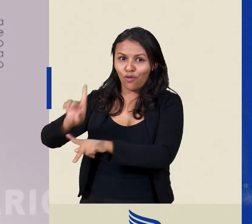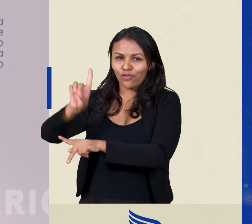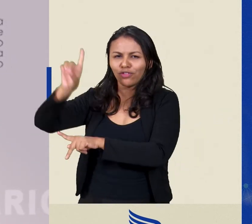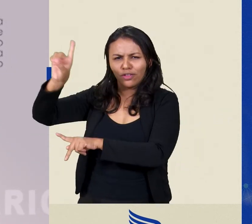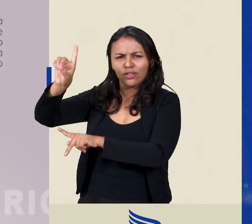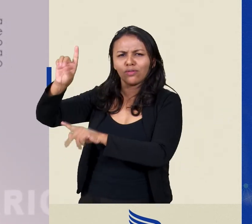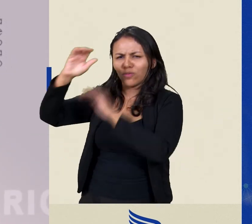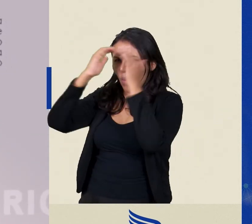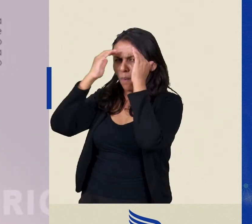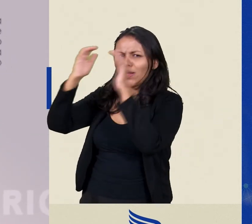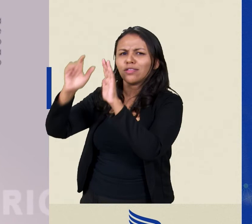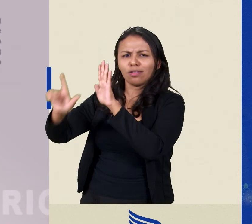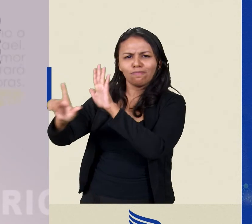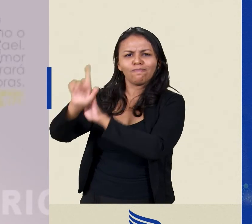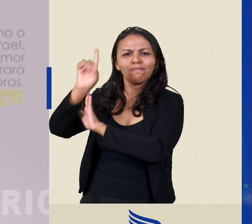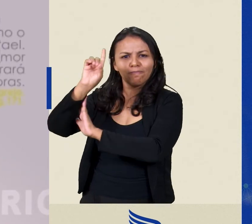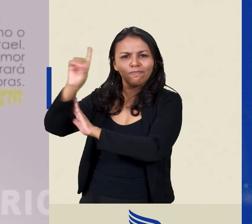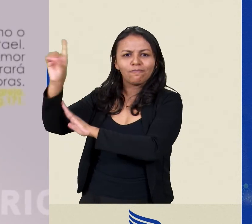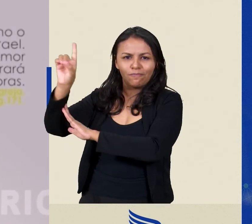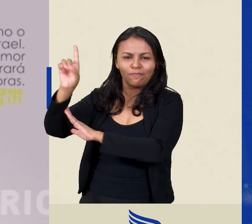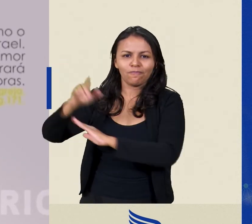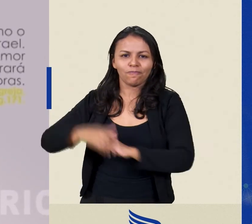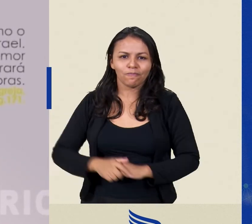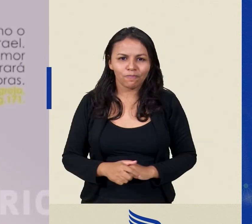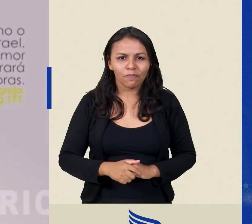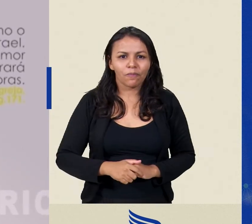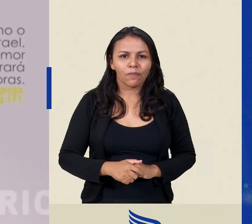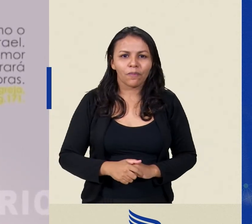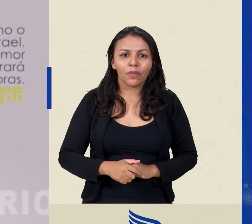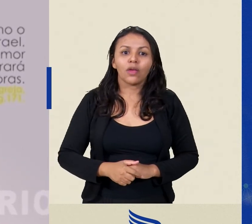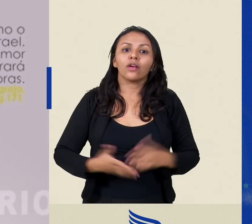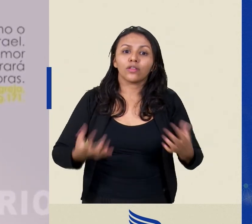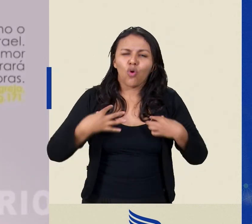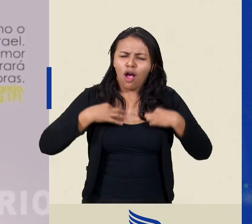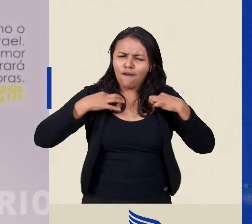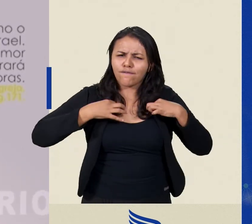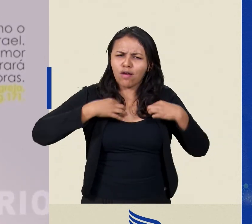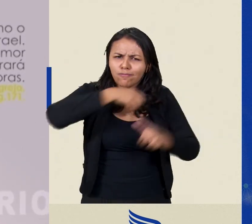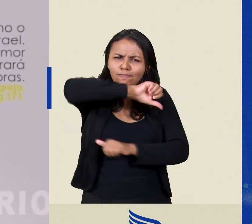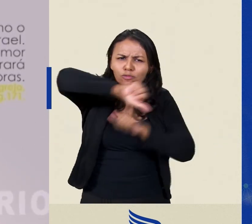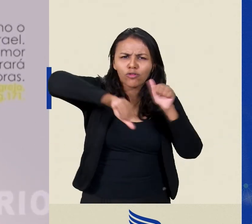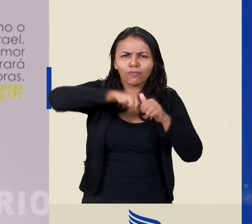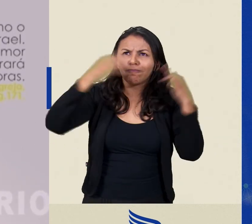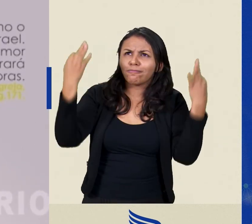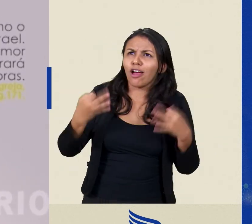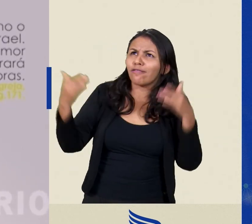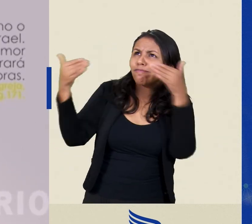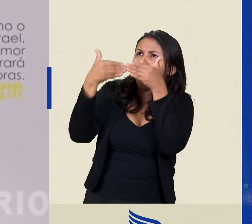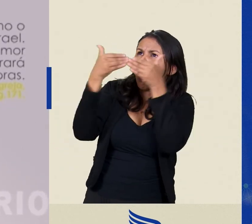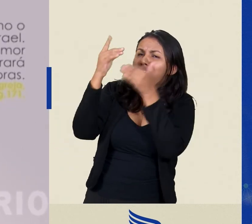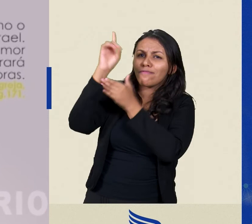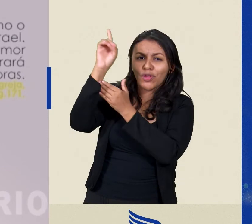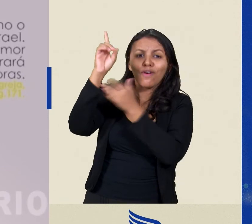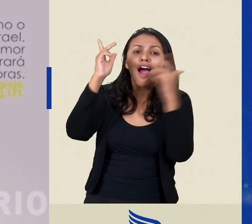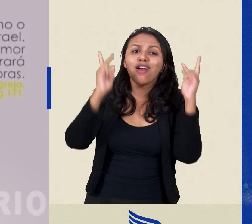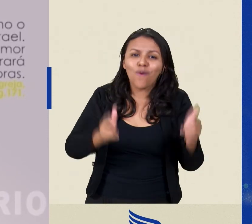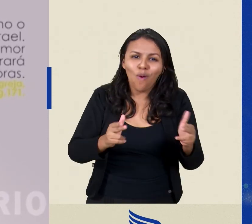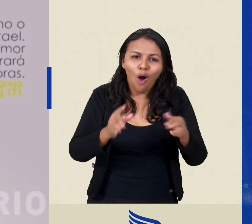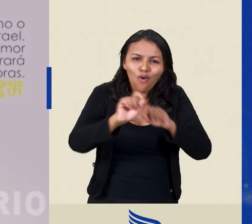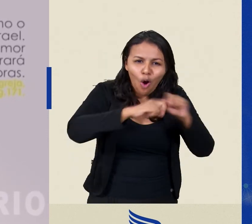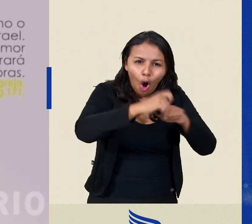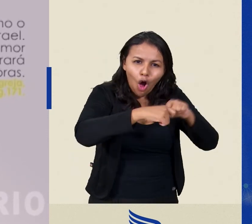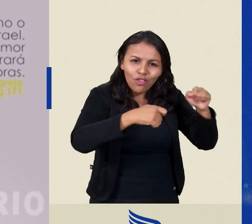os mandamentos. A reforma do vestuário funciona para nós como o cordão azul para o antigo Israel.